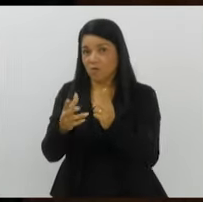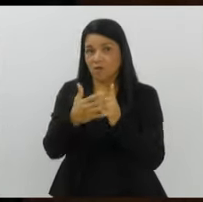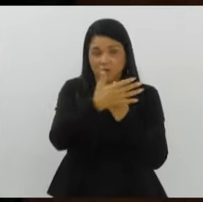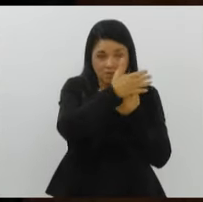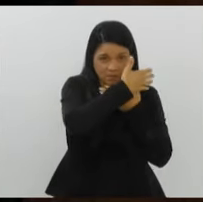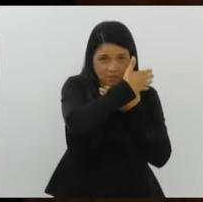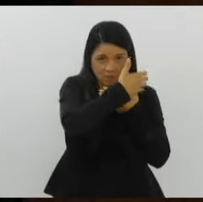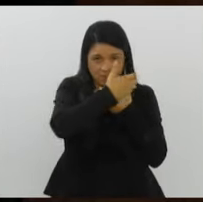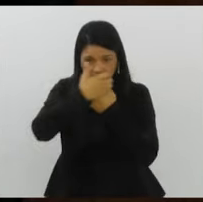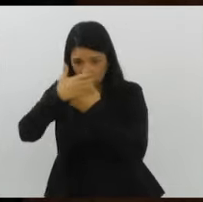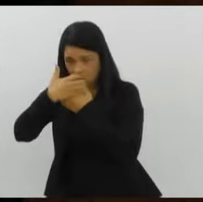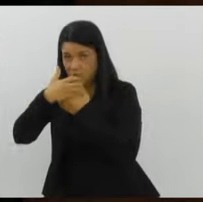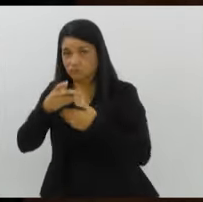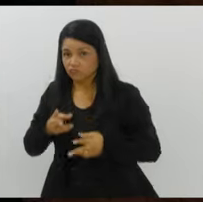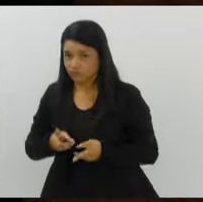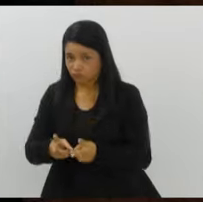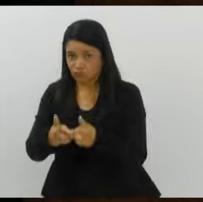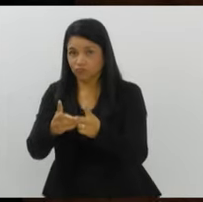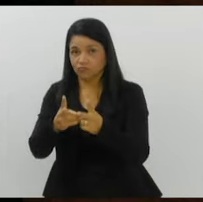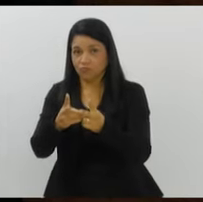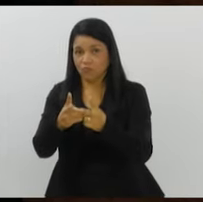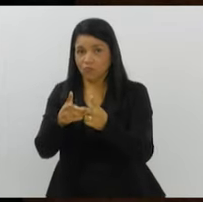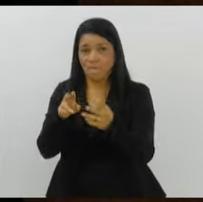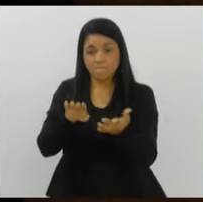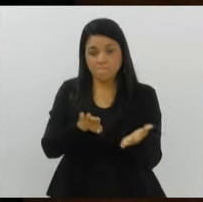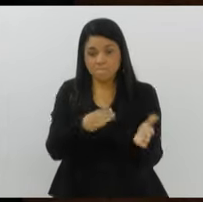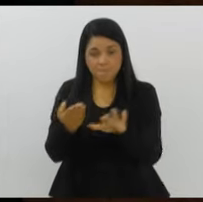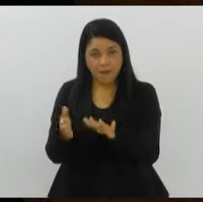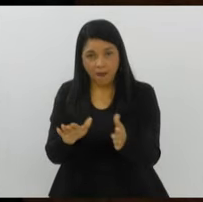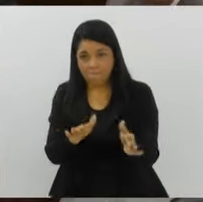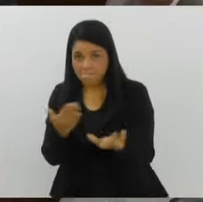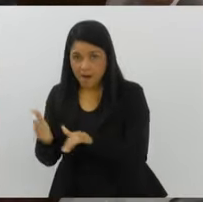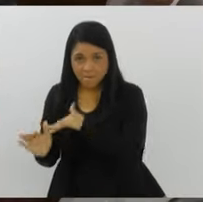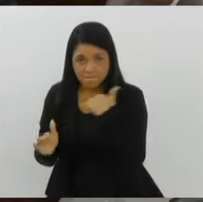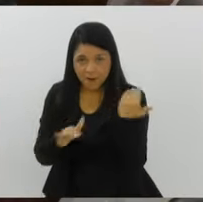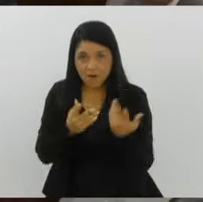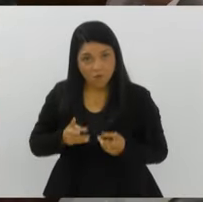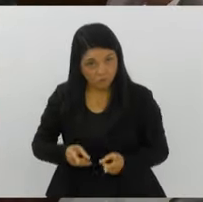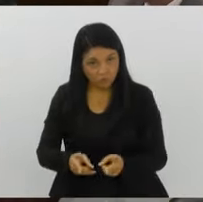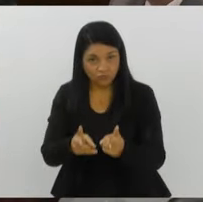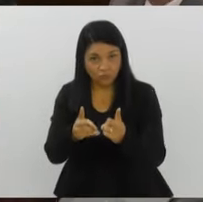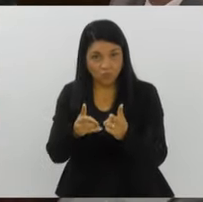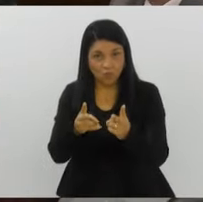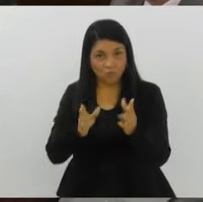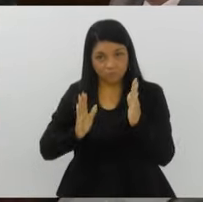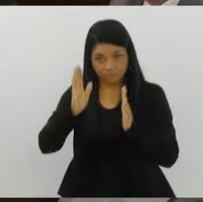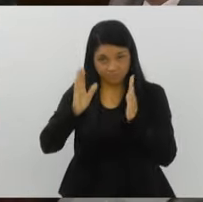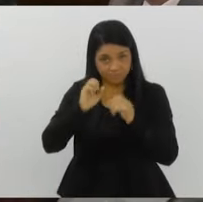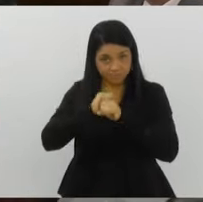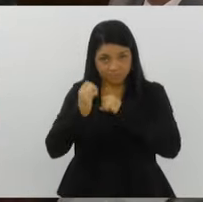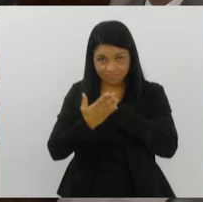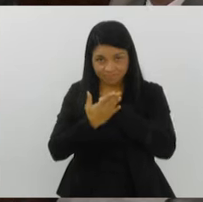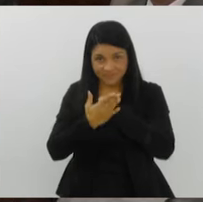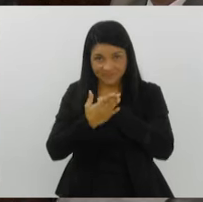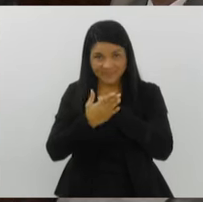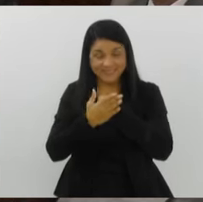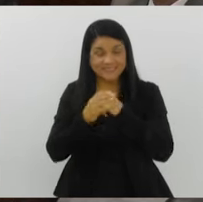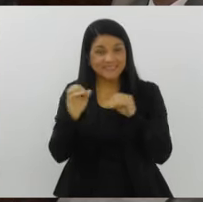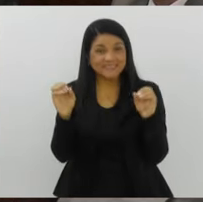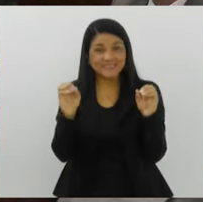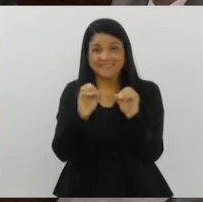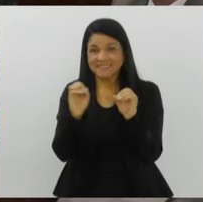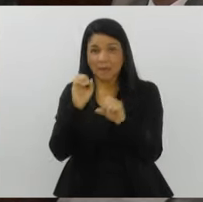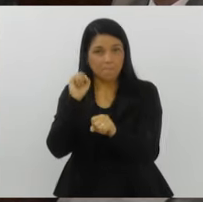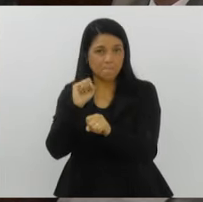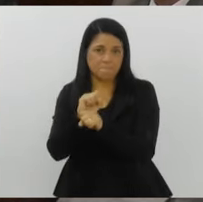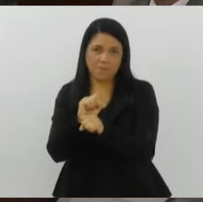pararam, homicídios continuaram ocorrendo, ou seja, nada parou em